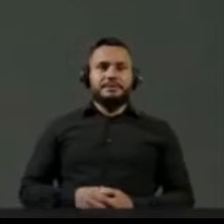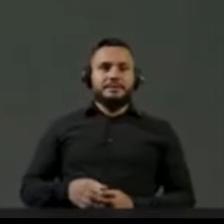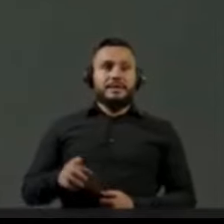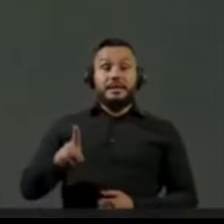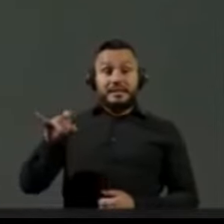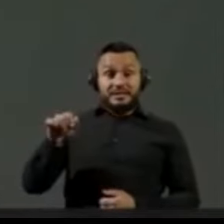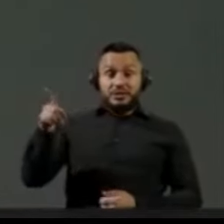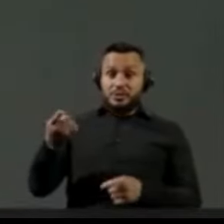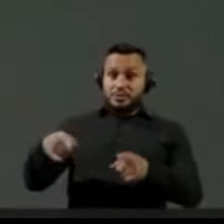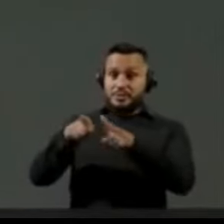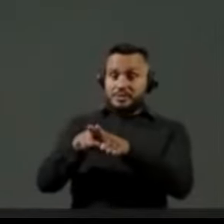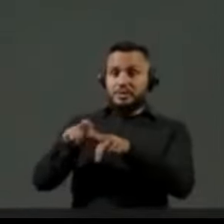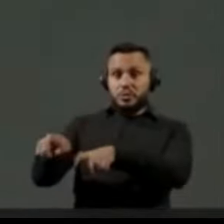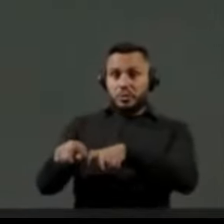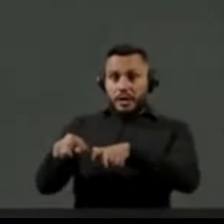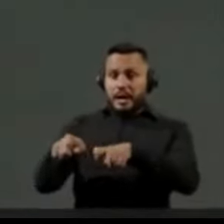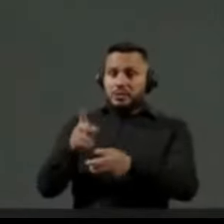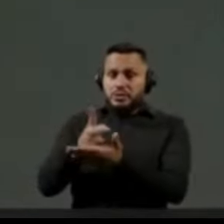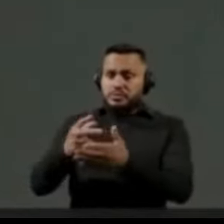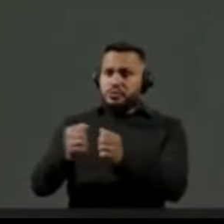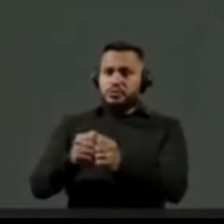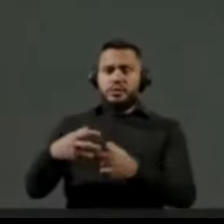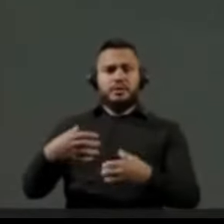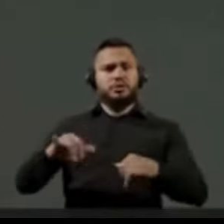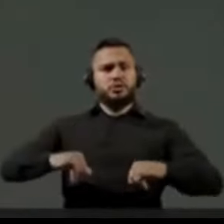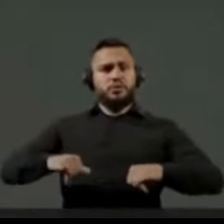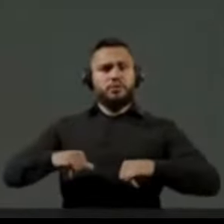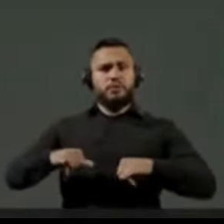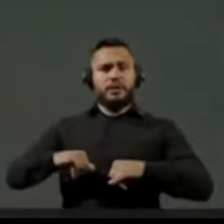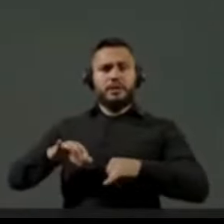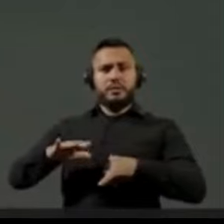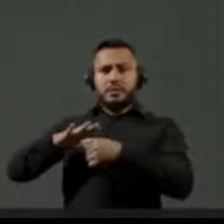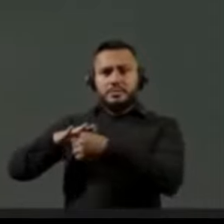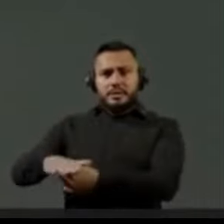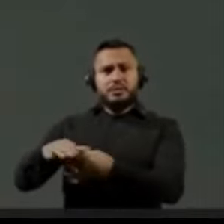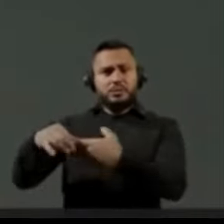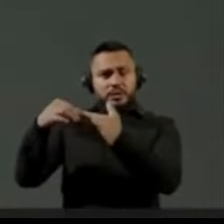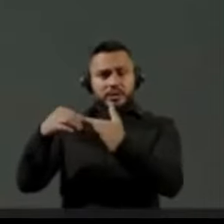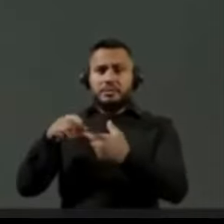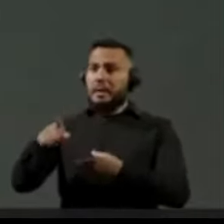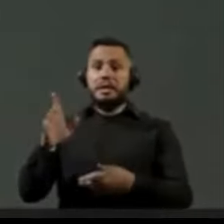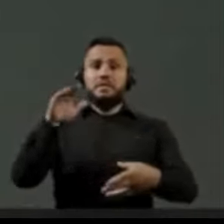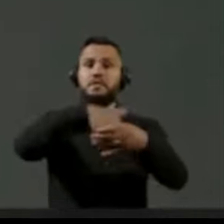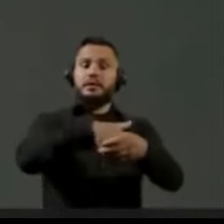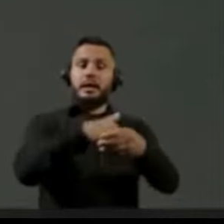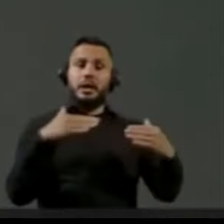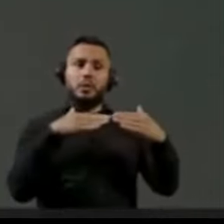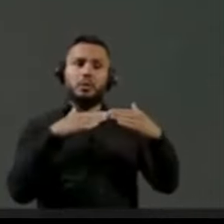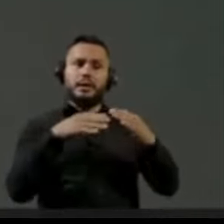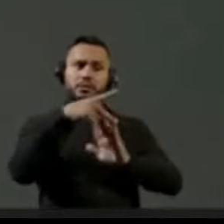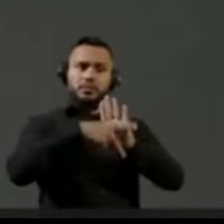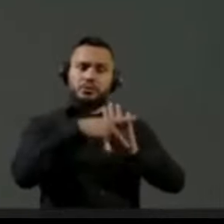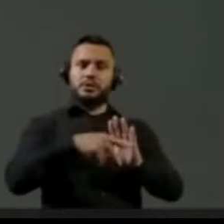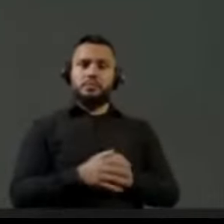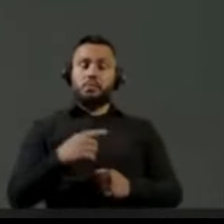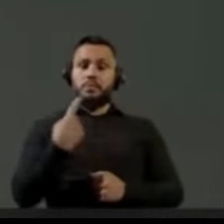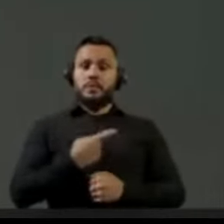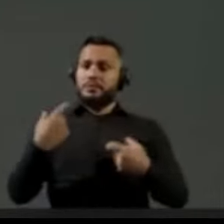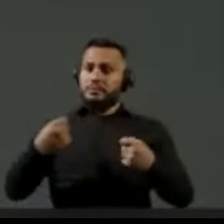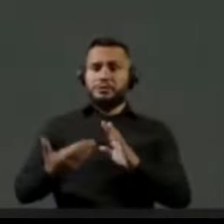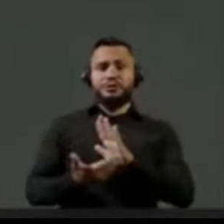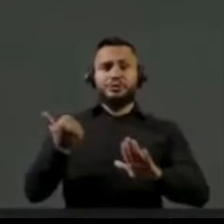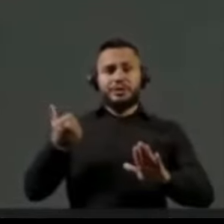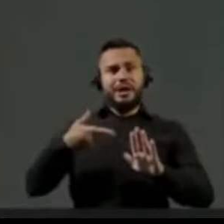agronegócio, que sempre votaram com a gente, estavam recebendo pressão de seus líderes para que não votassem a favor desse projeto. E nós tivemos que recuar e tirar da